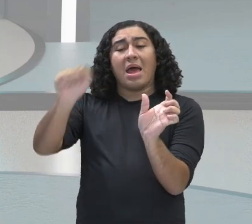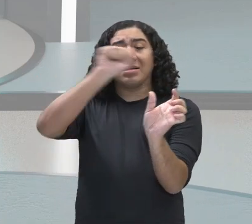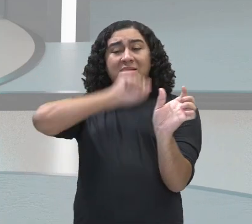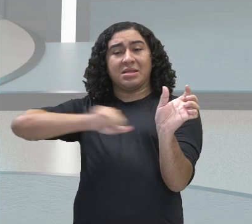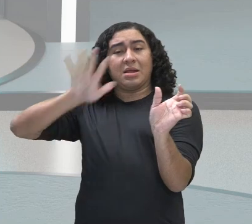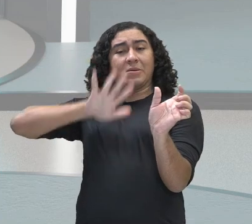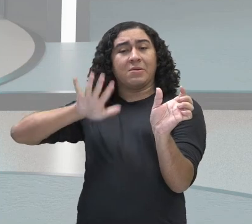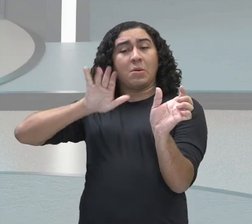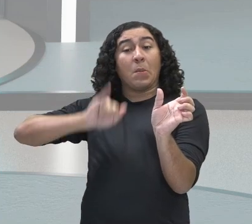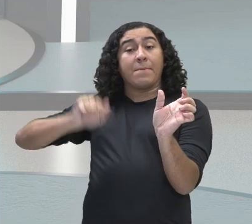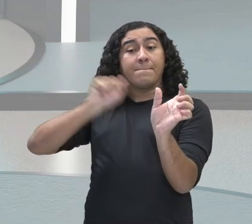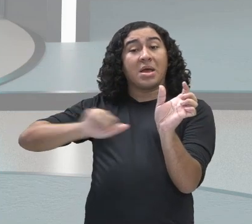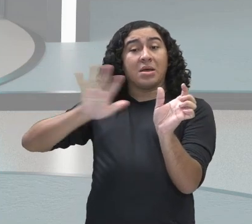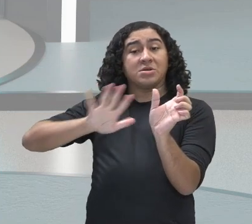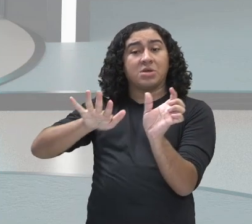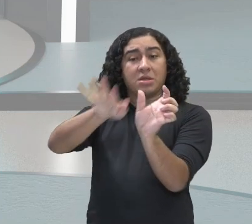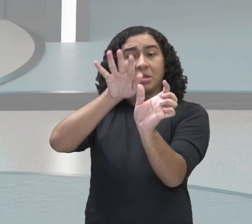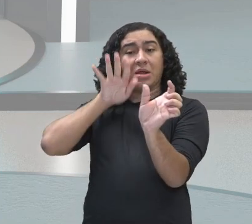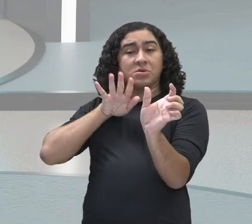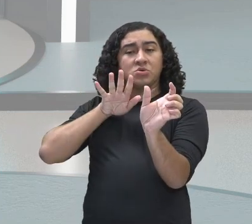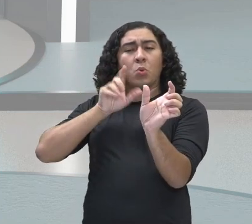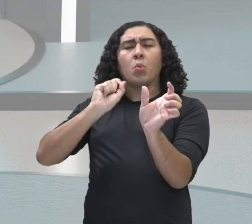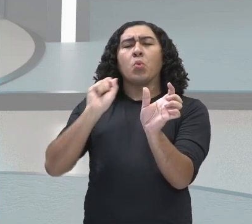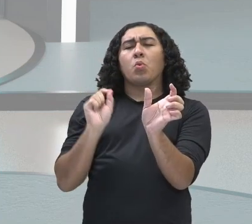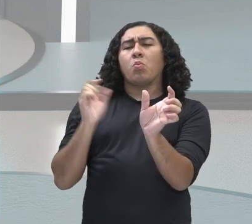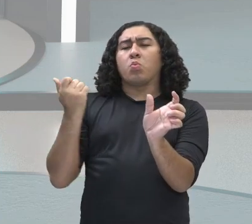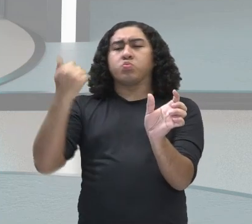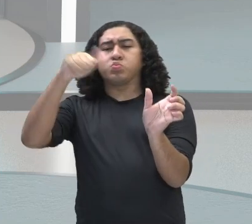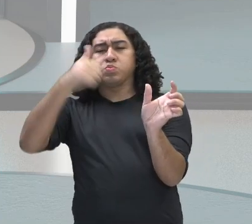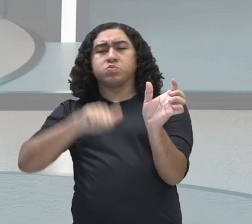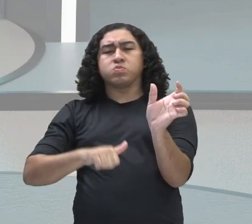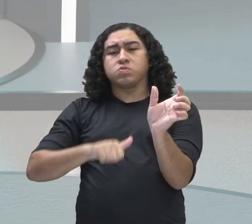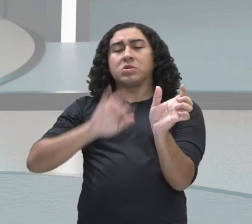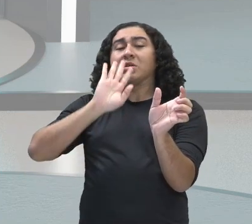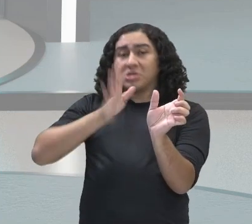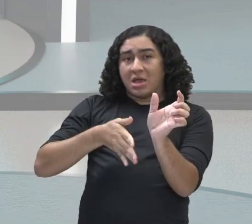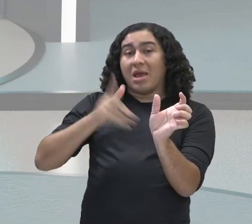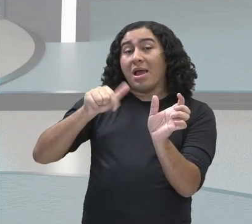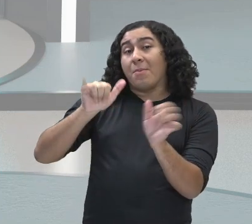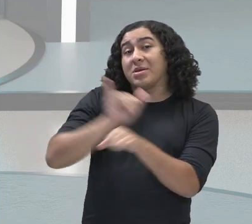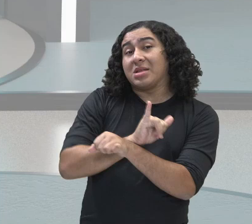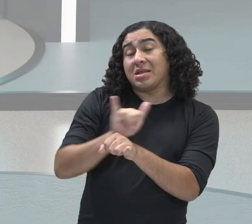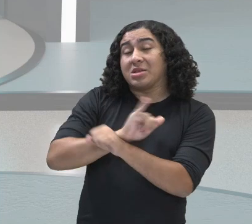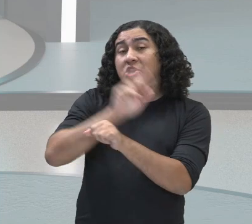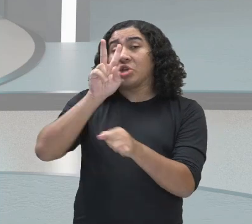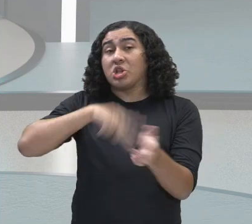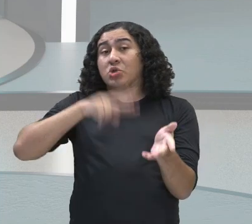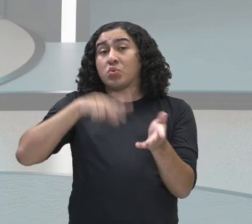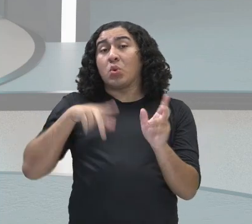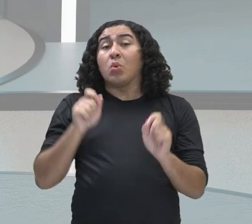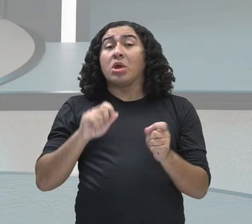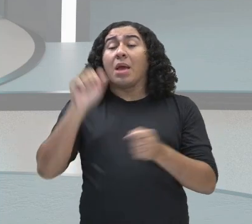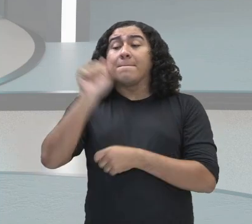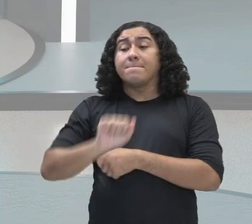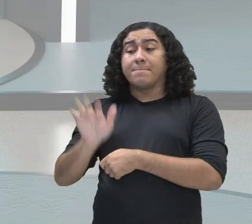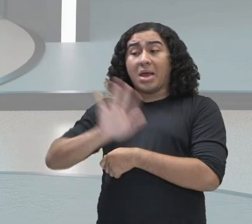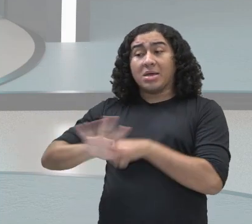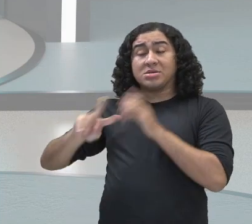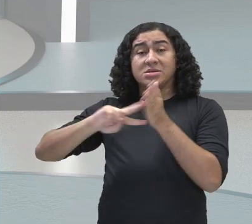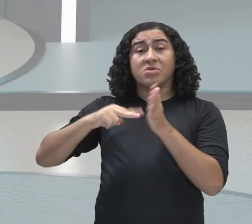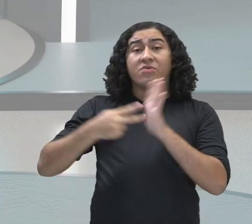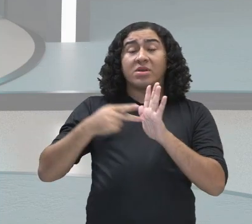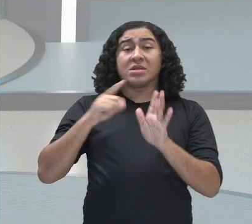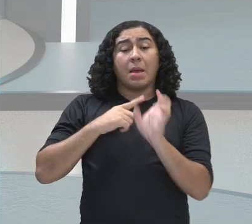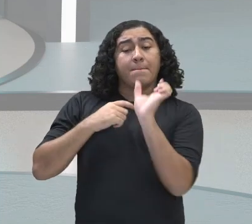O que você pode analisar dessa imagem? Isso já é uma estratégia de leitura. O que a imagem quer dizer para você? Então, tem várias mãos